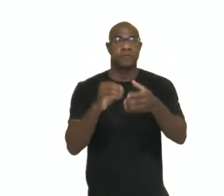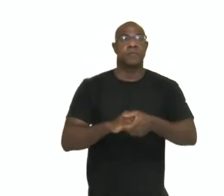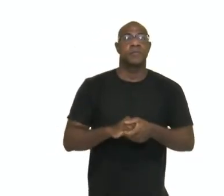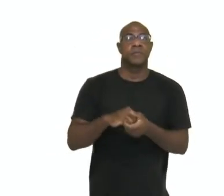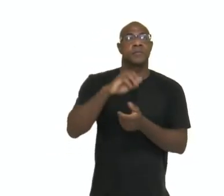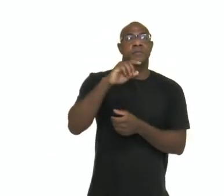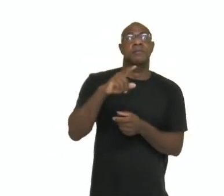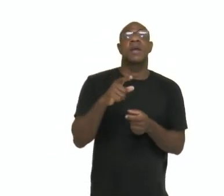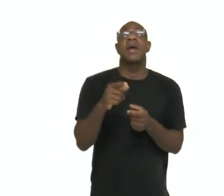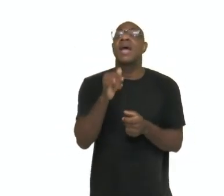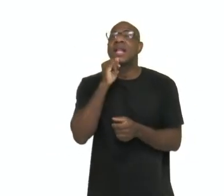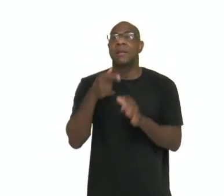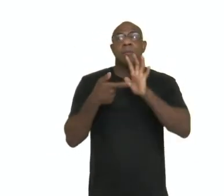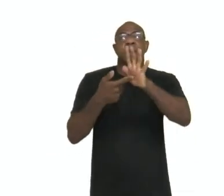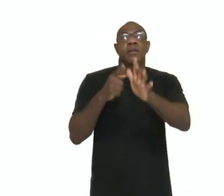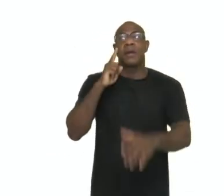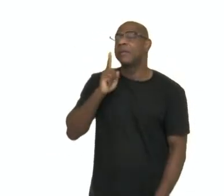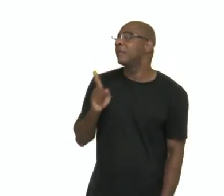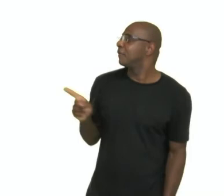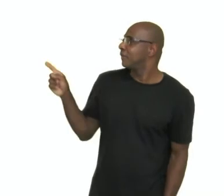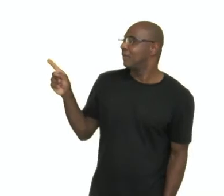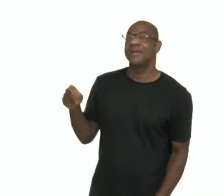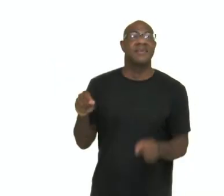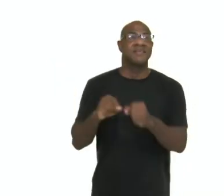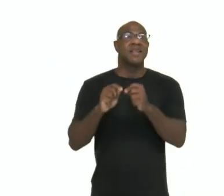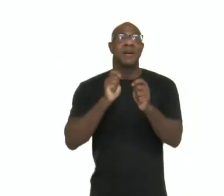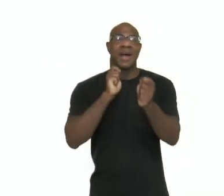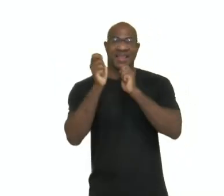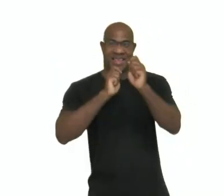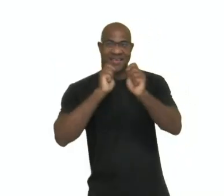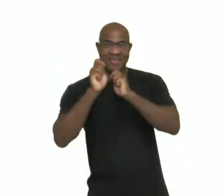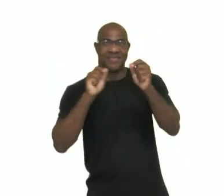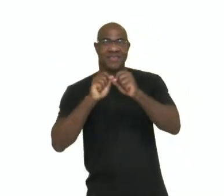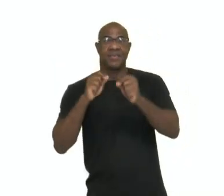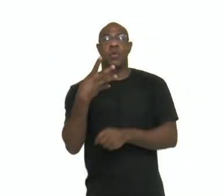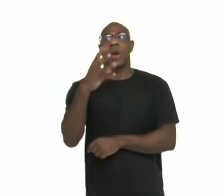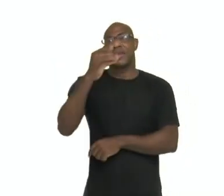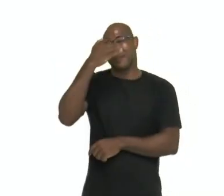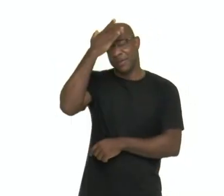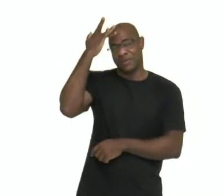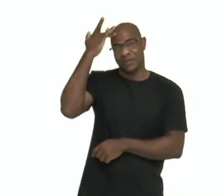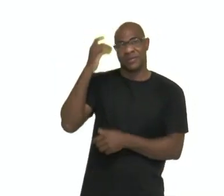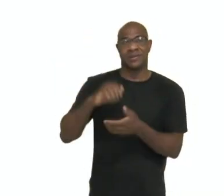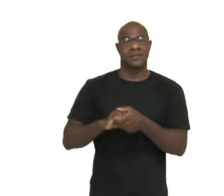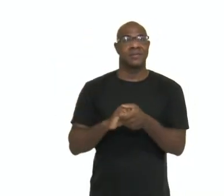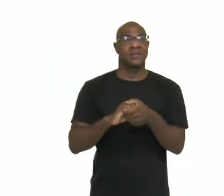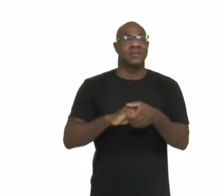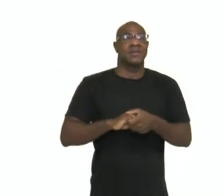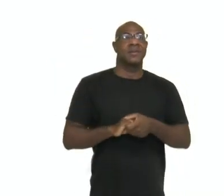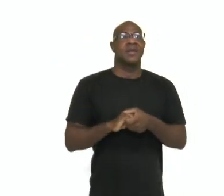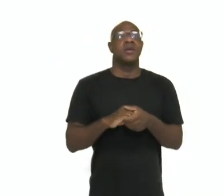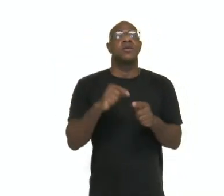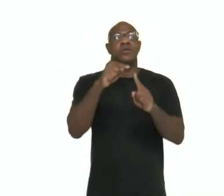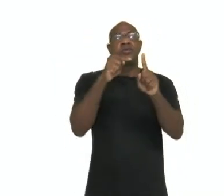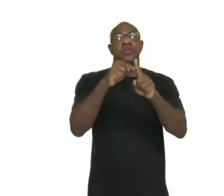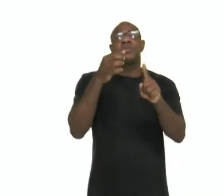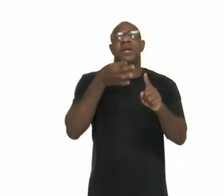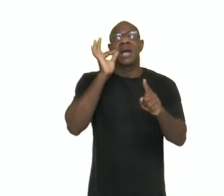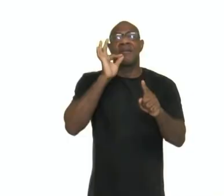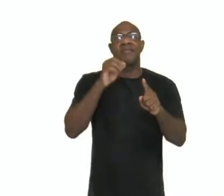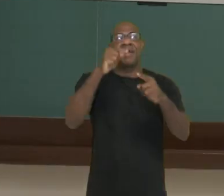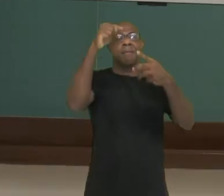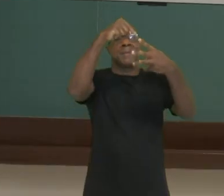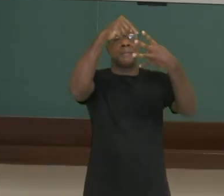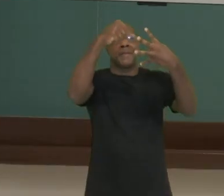eu fiz uma simulação de uma entrevista que foram feitas com 40 pessoas. do tipo de café, coado,